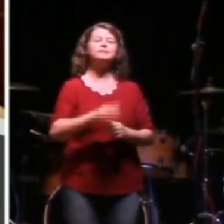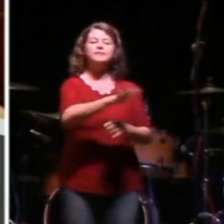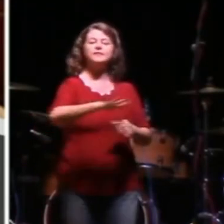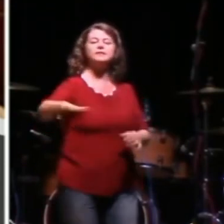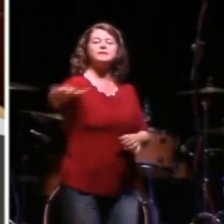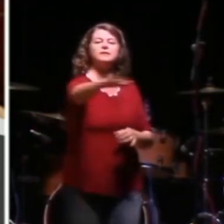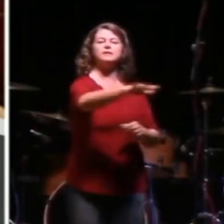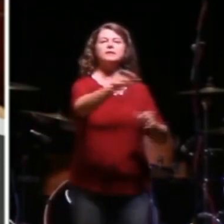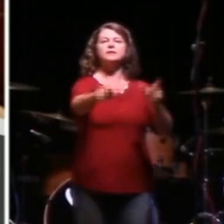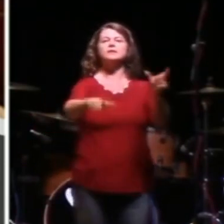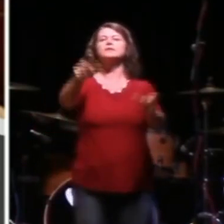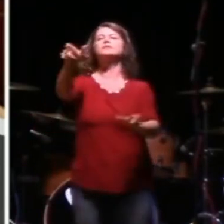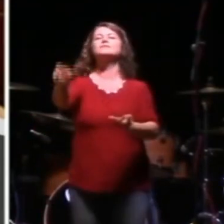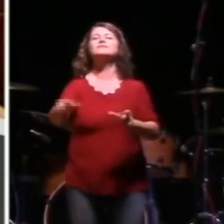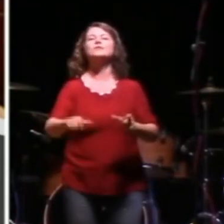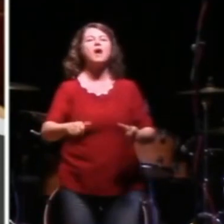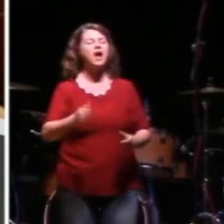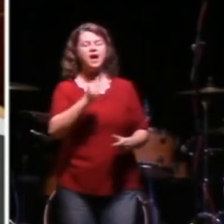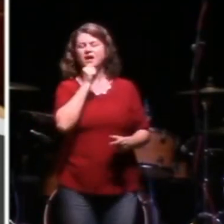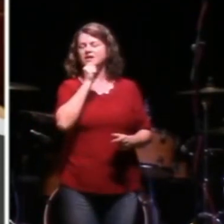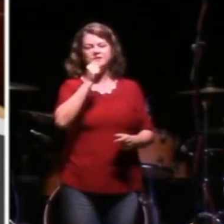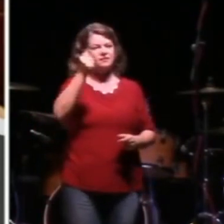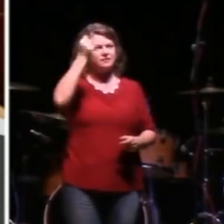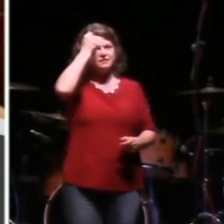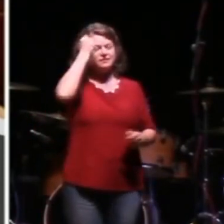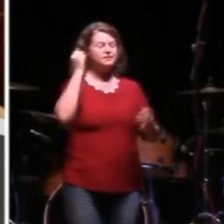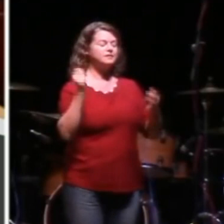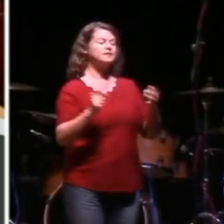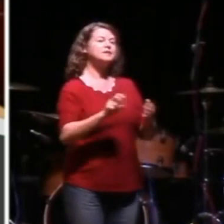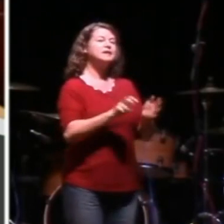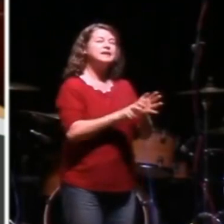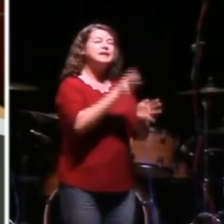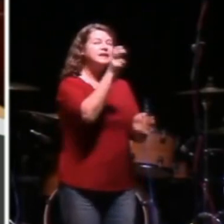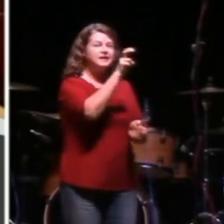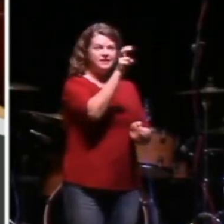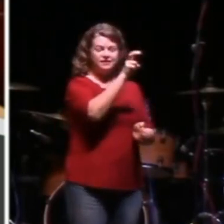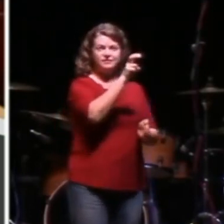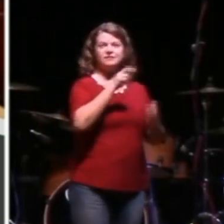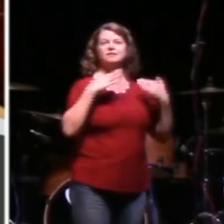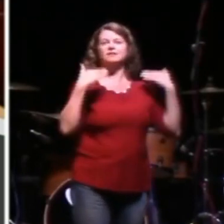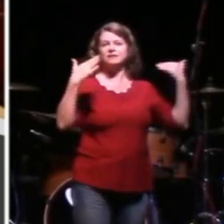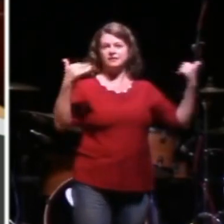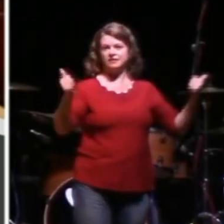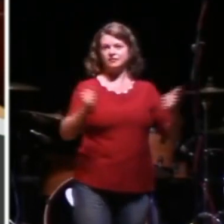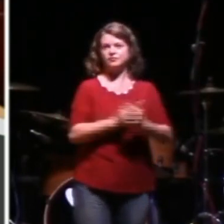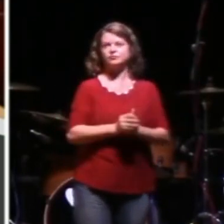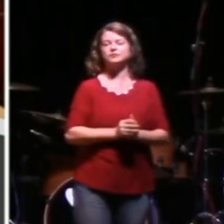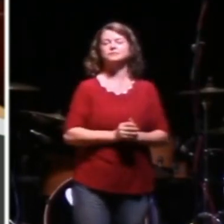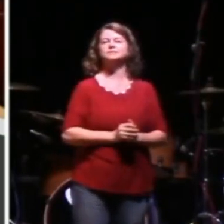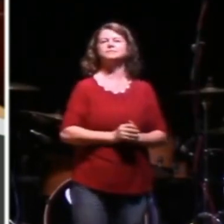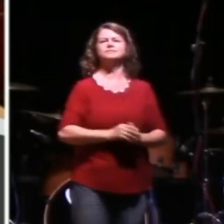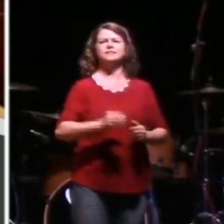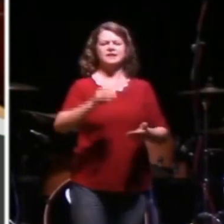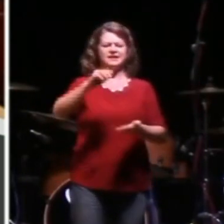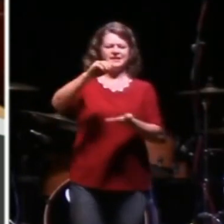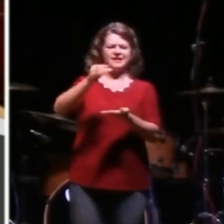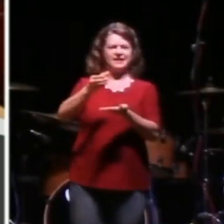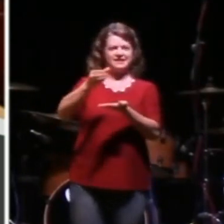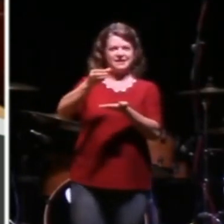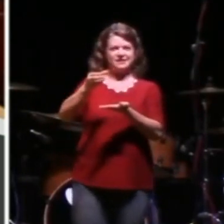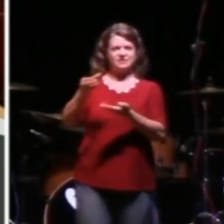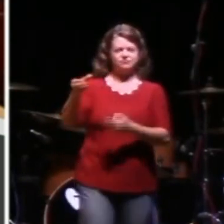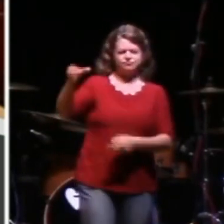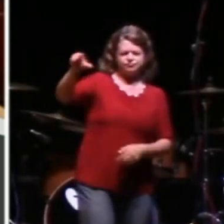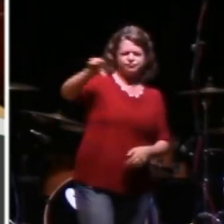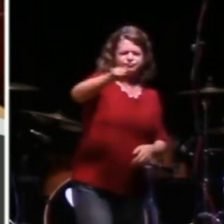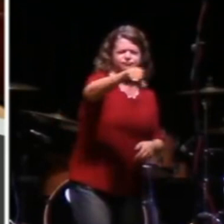glorificá-lo o quinto anjo derramou a sua taça sobre o trono da besta cujo reino ficou em trevas de tanta